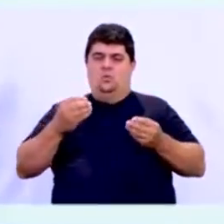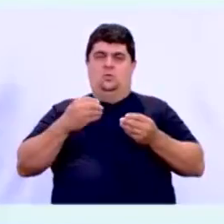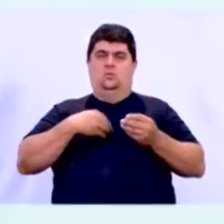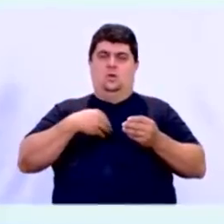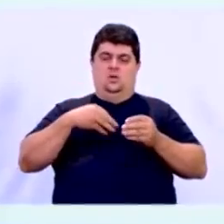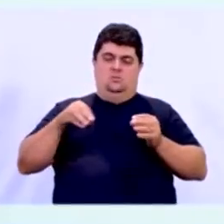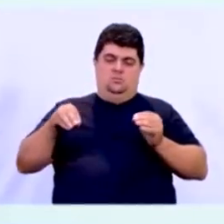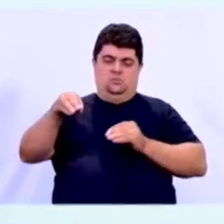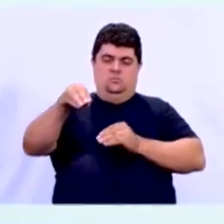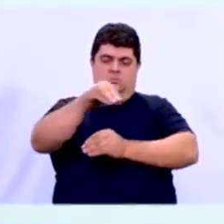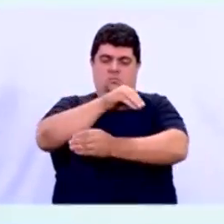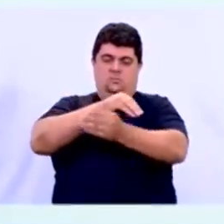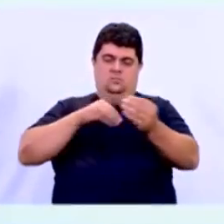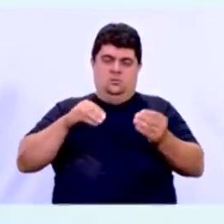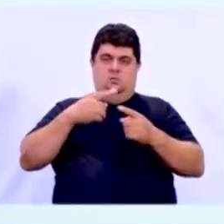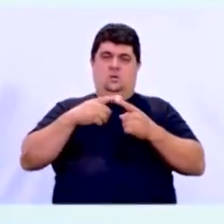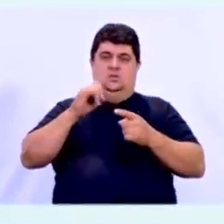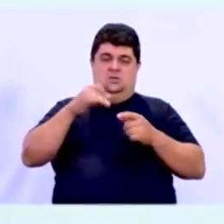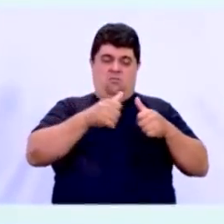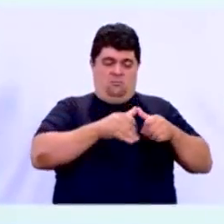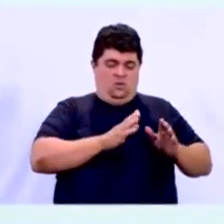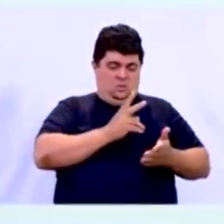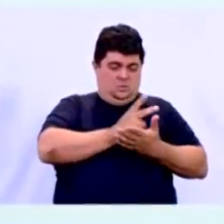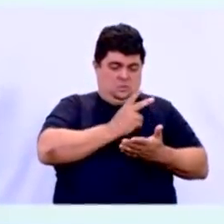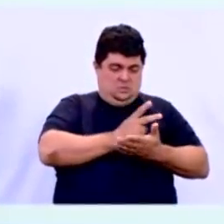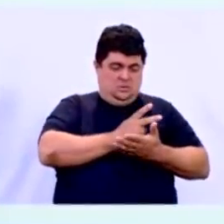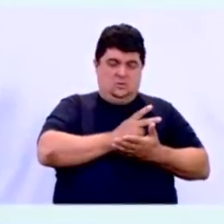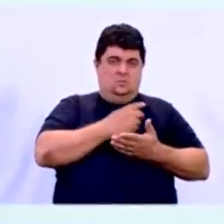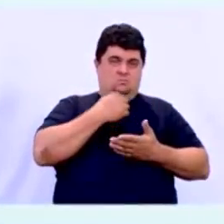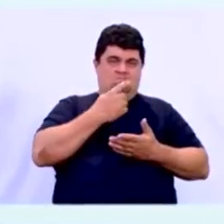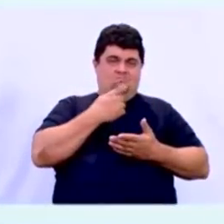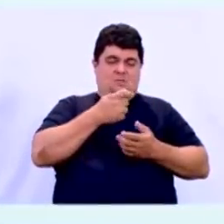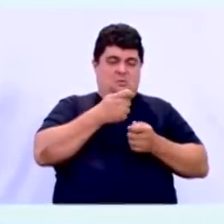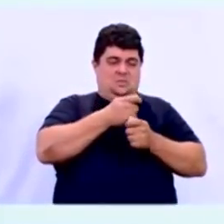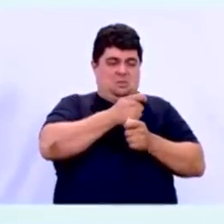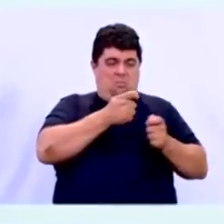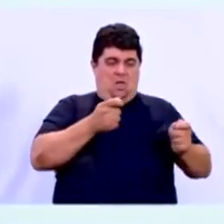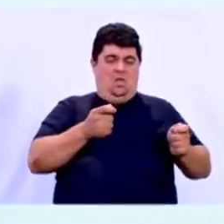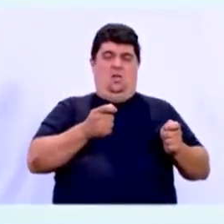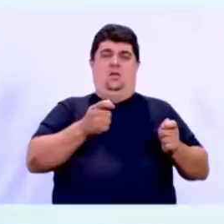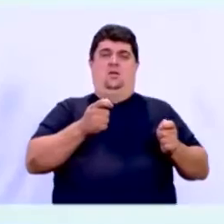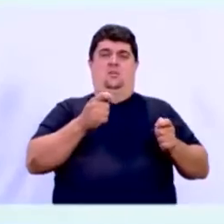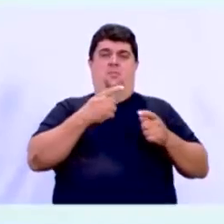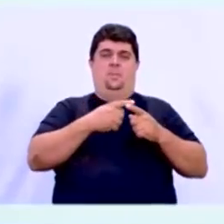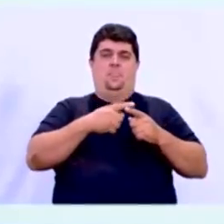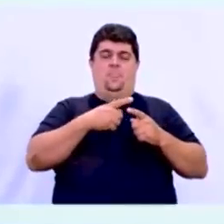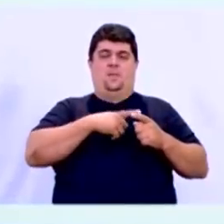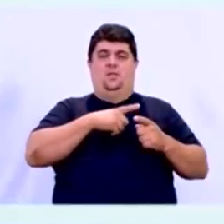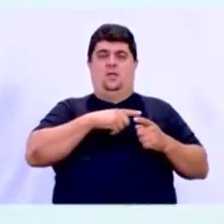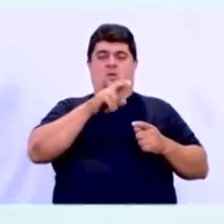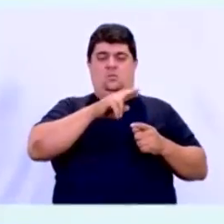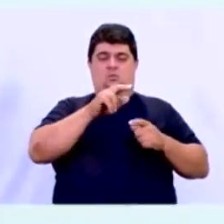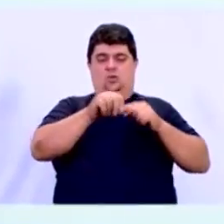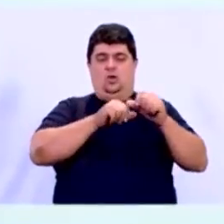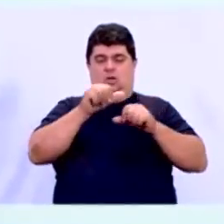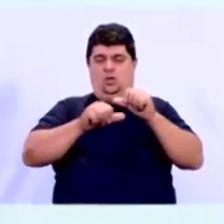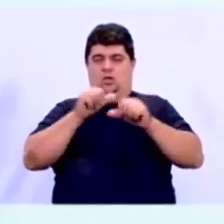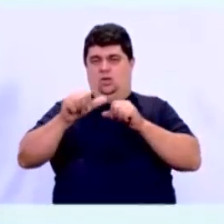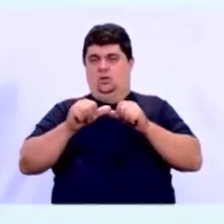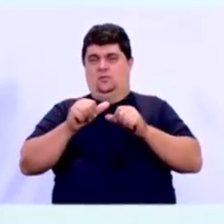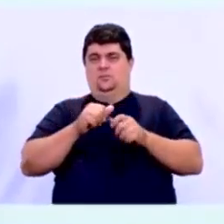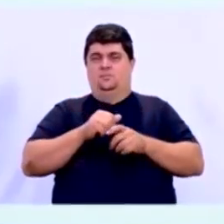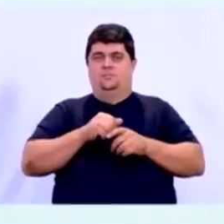acaba sendo gastos aí, né, porque aqui a gente fala gastos mesmo, porque você investiu naquilo e depois, imagina, você fez